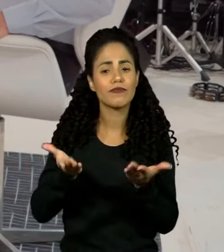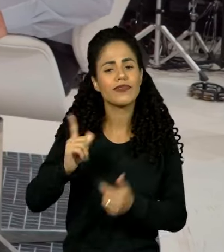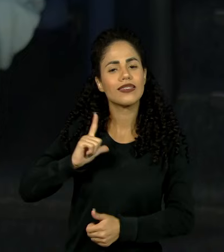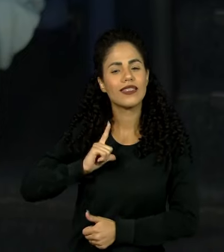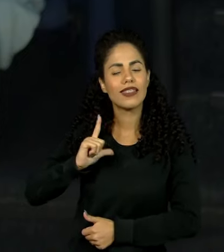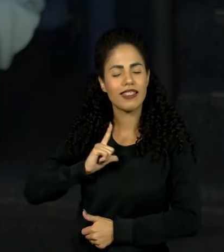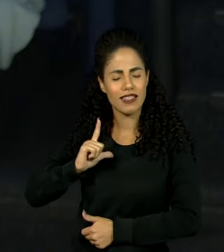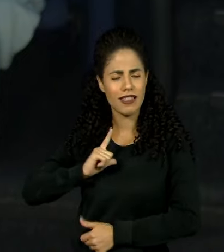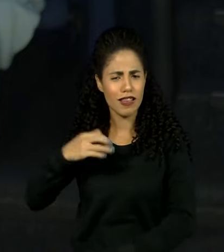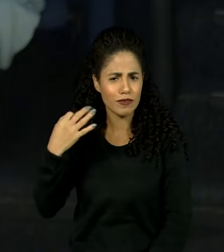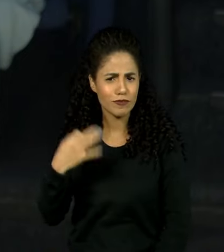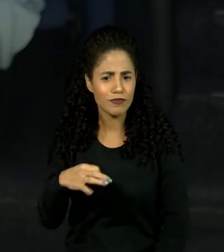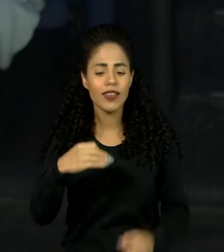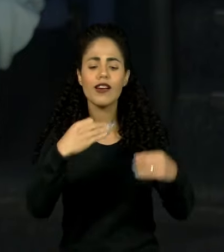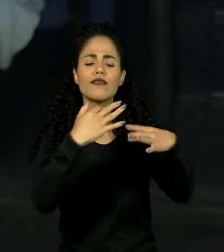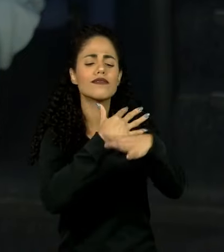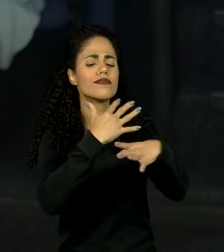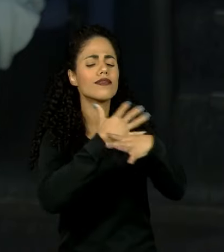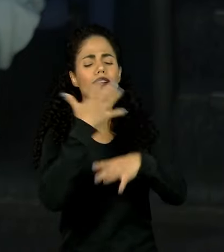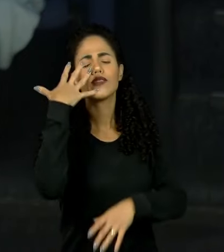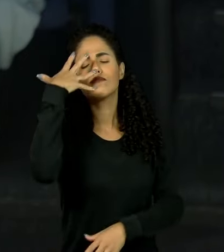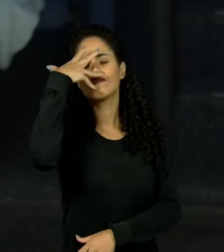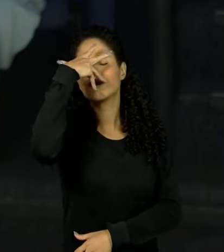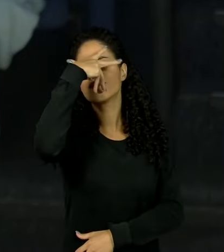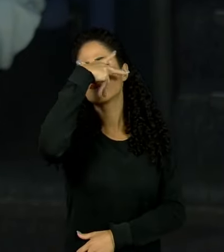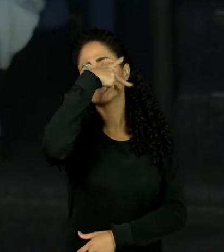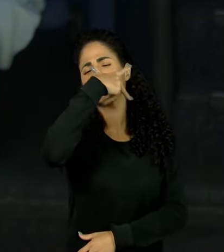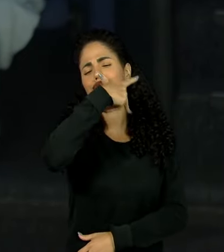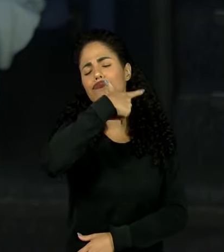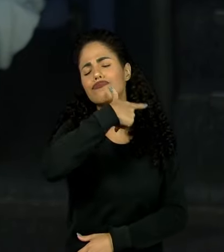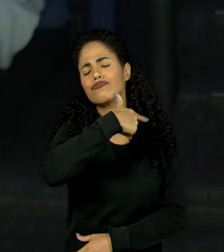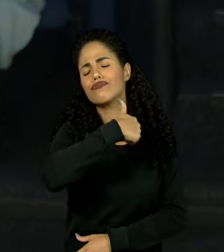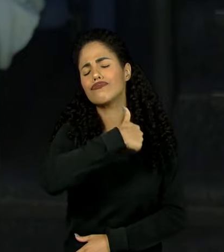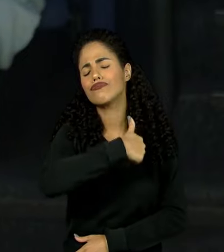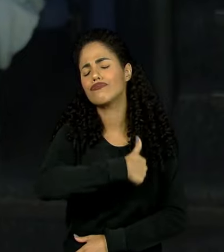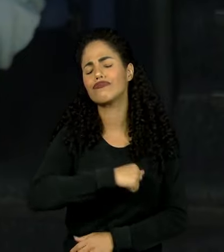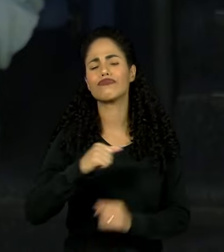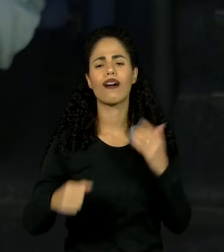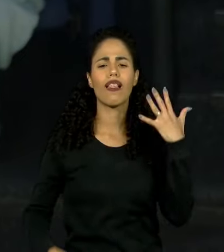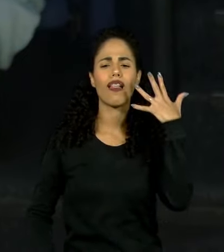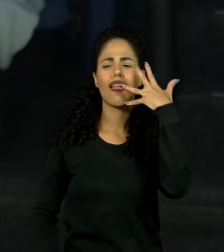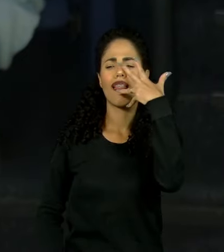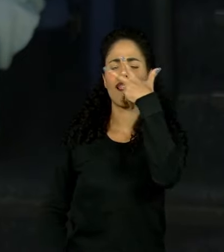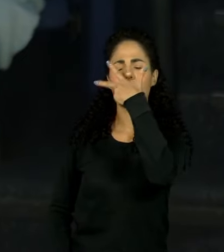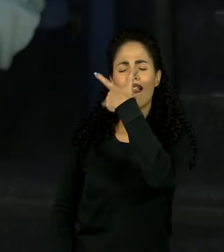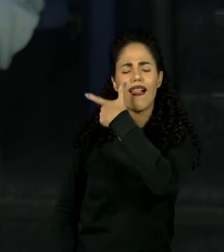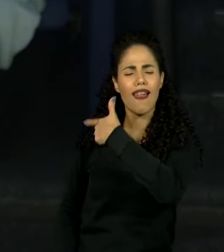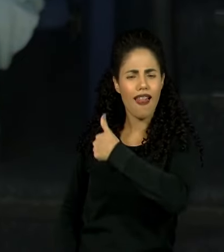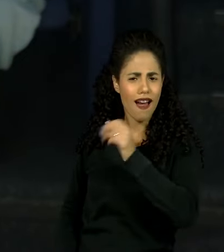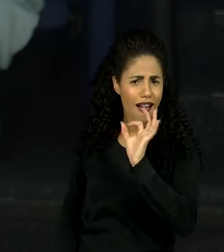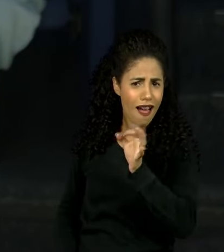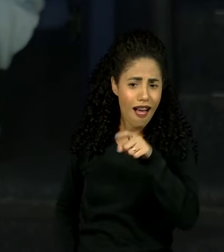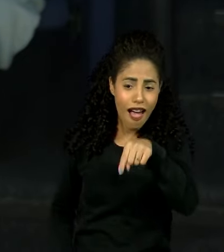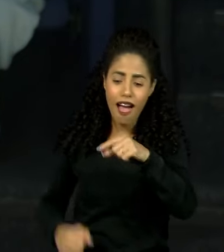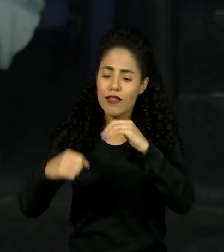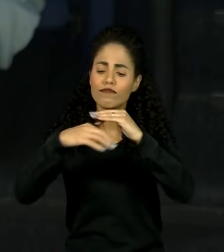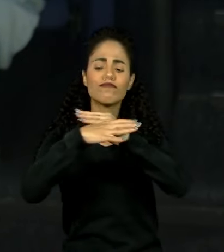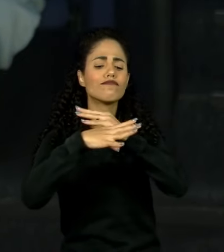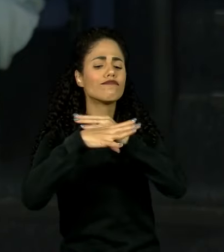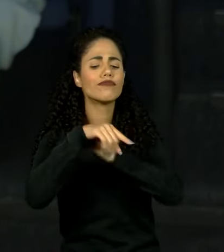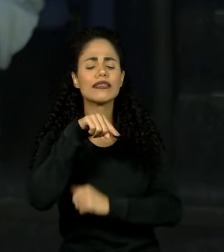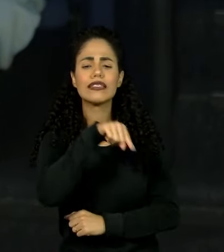ilusão cidade mais bela que o sorriso maior que o paraíso melhor que a tentação cidade que